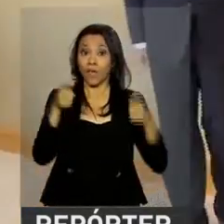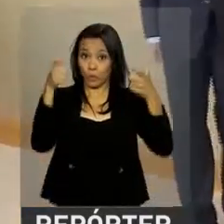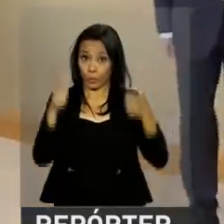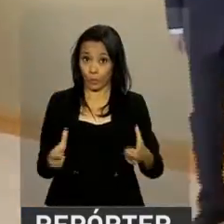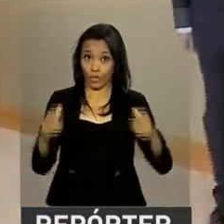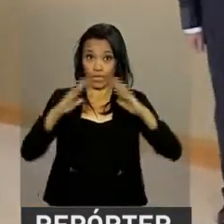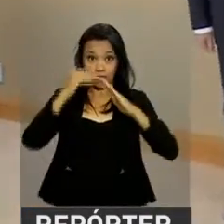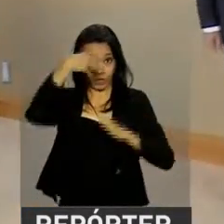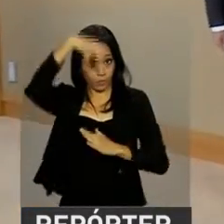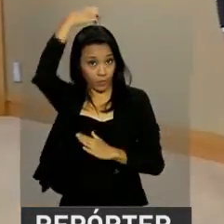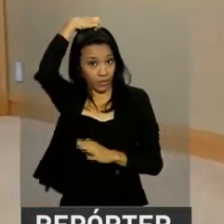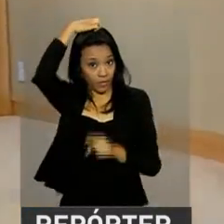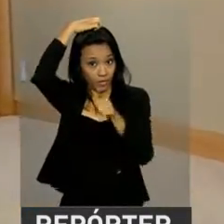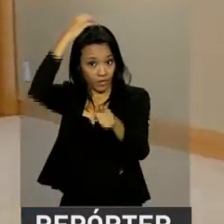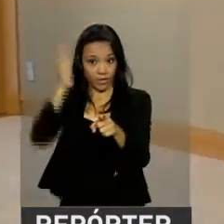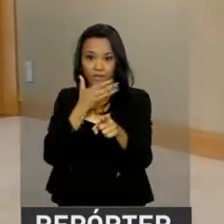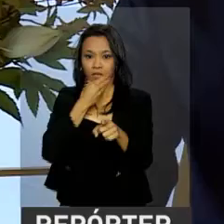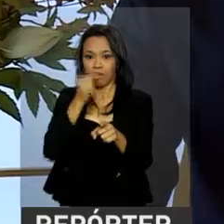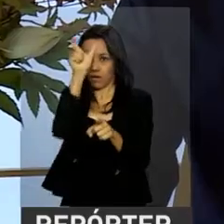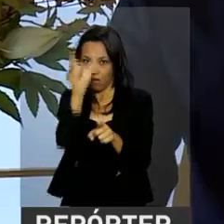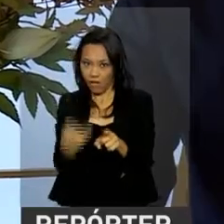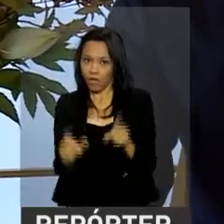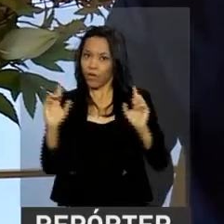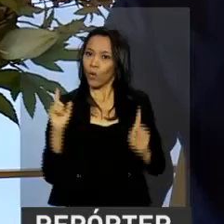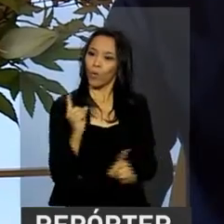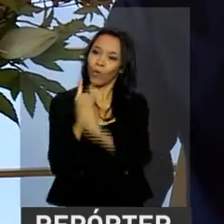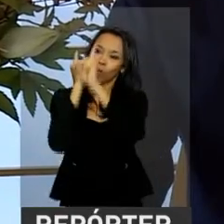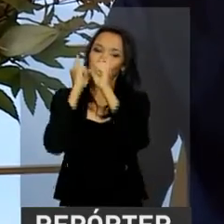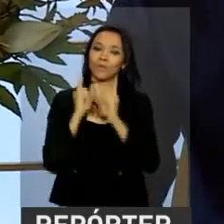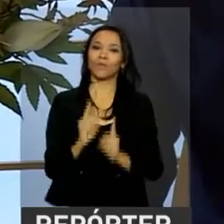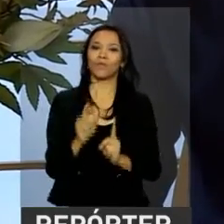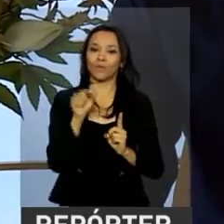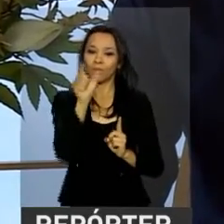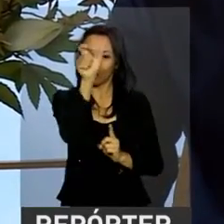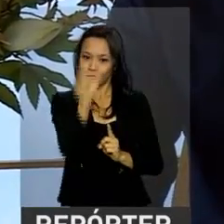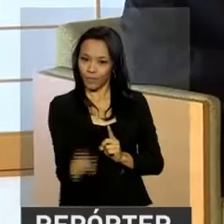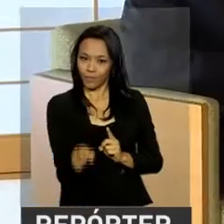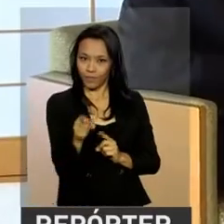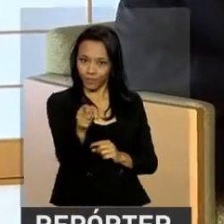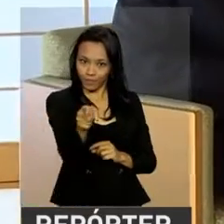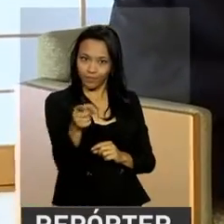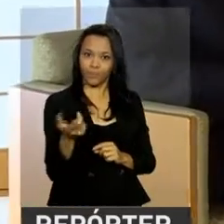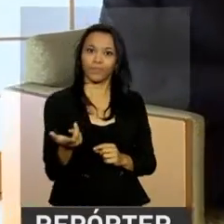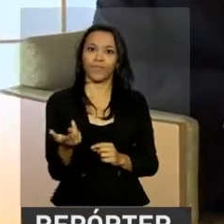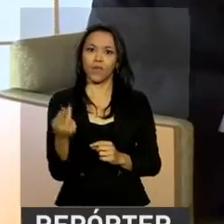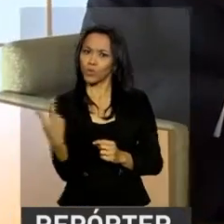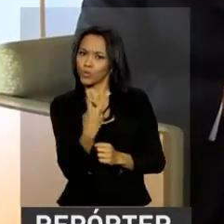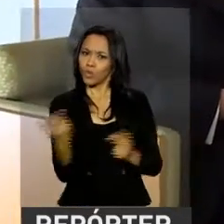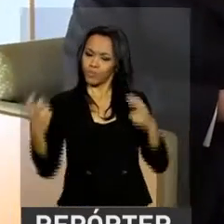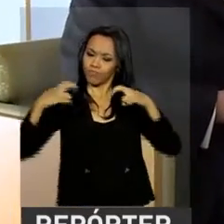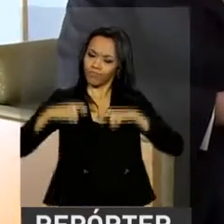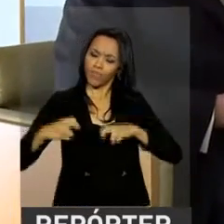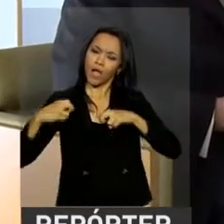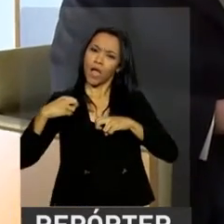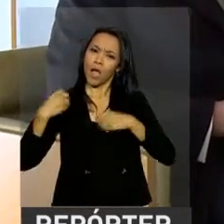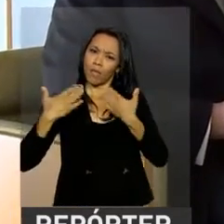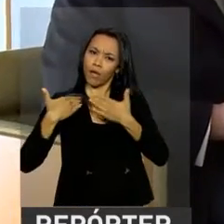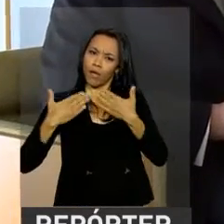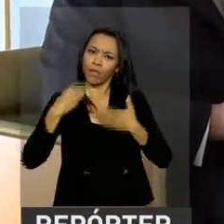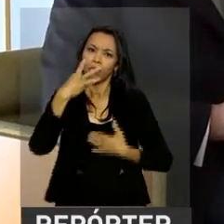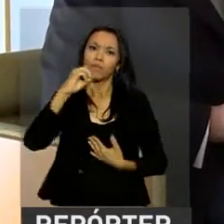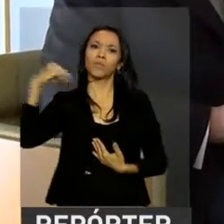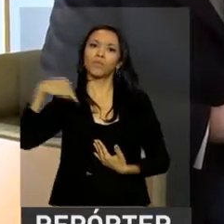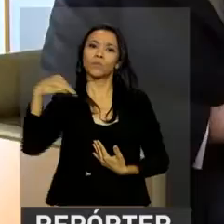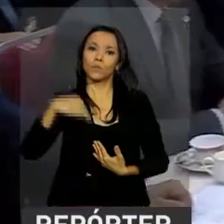Japão, o Goshio, que o presidente Michel Temer foi recebido pelo imperador Akihito. Ele se reuniu por meia hora com o chefe